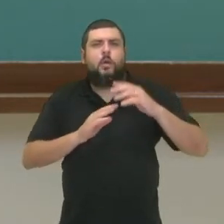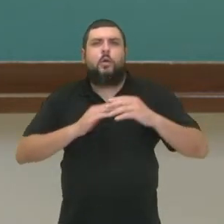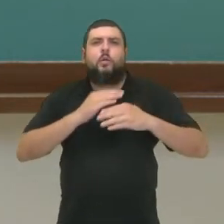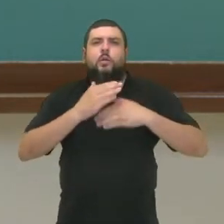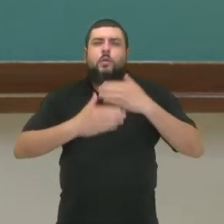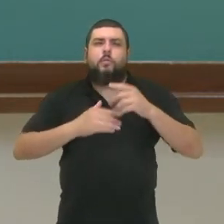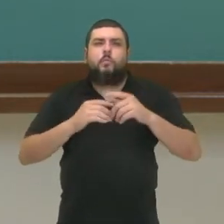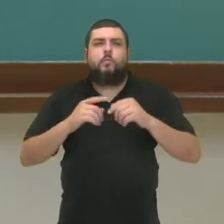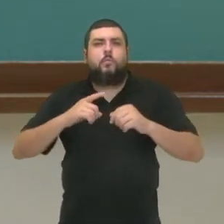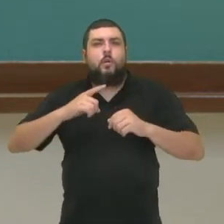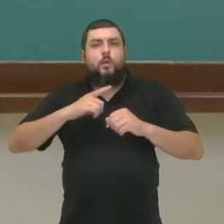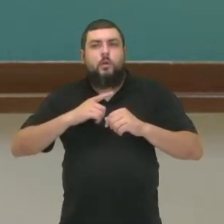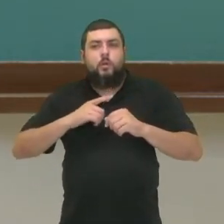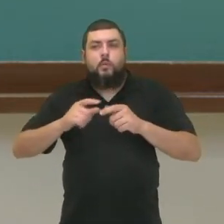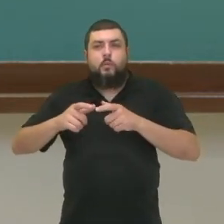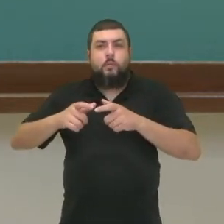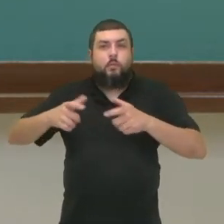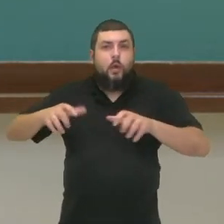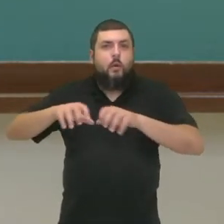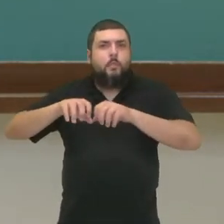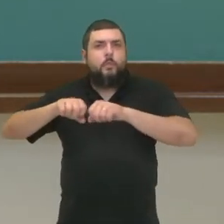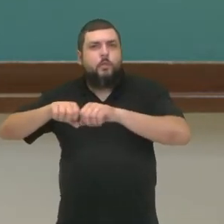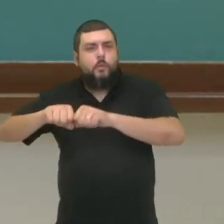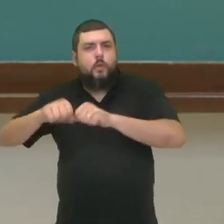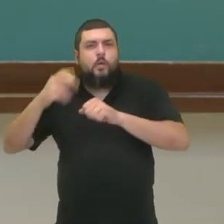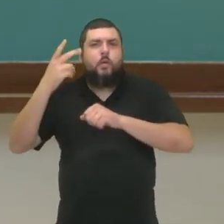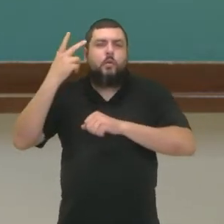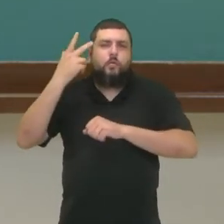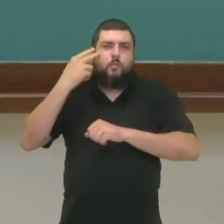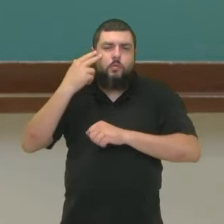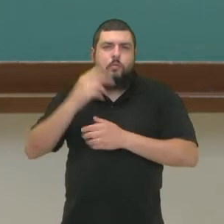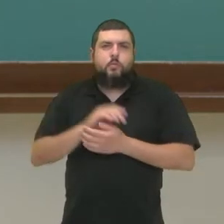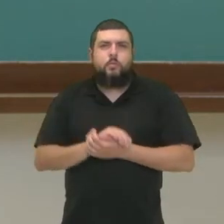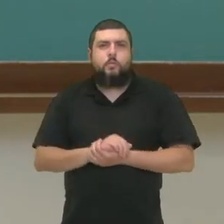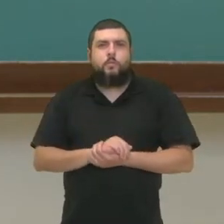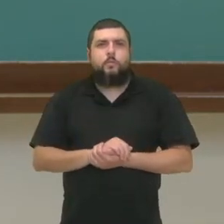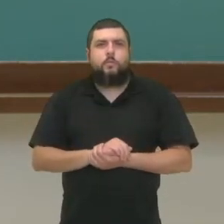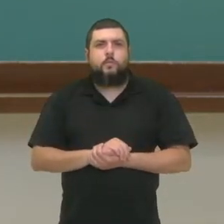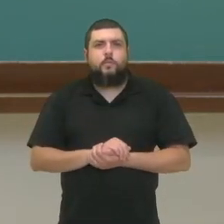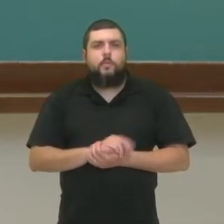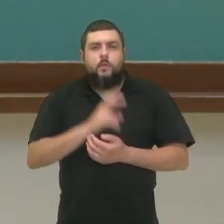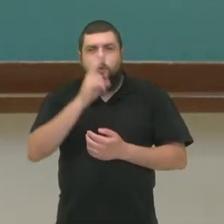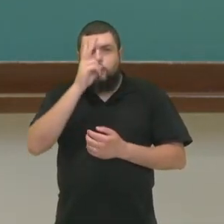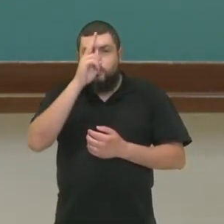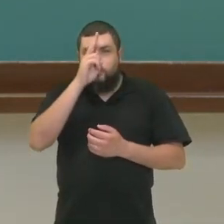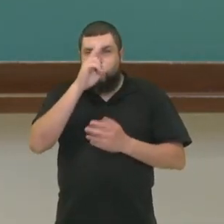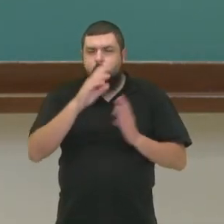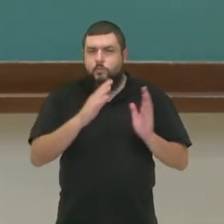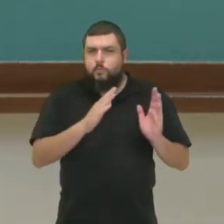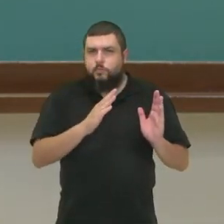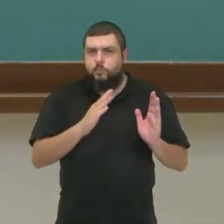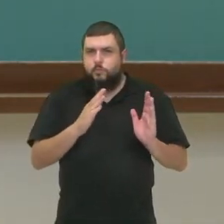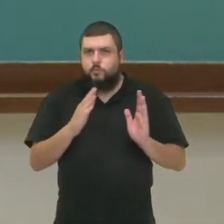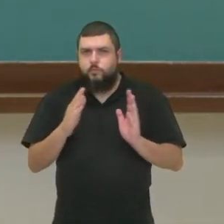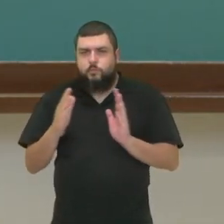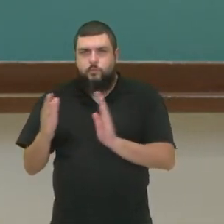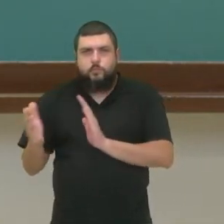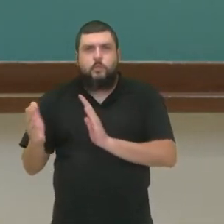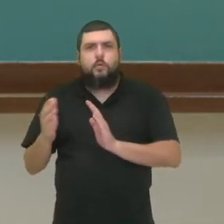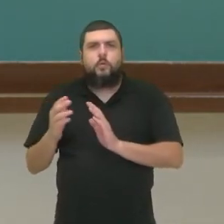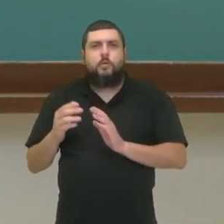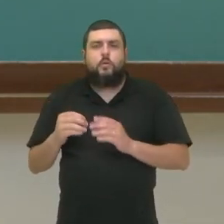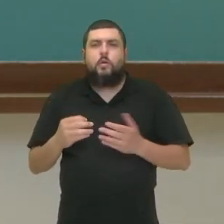ou aumento de territórios, normal. Todas as civilizações passam por isso. Ao longo da história, principalmente na antiguidade, não hoje, né? Hoje é